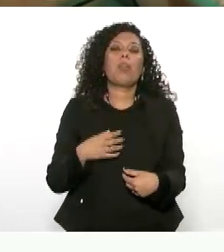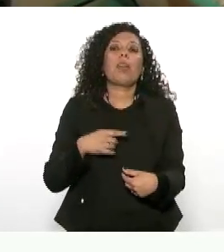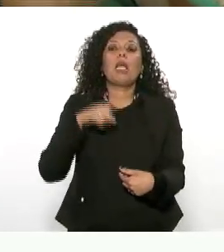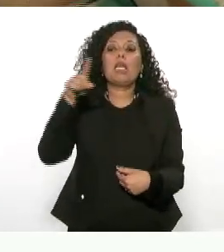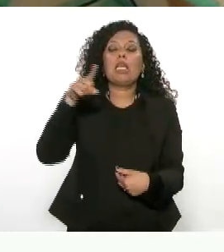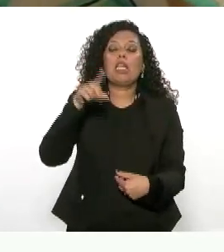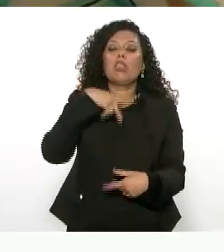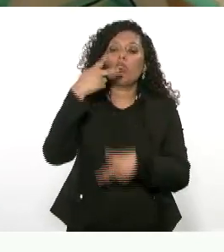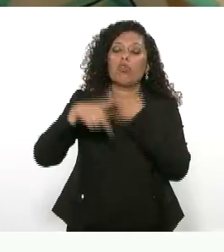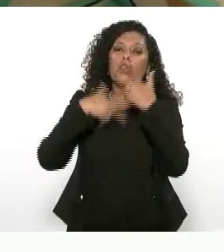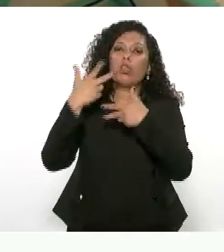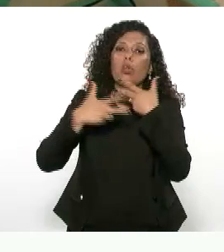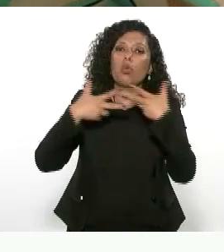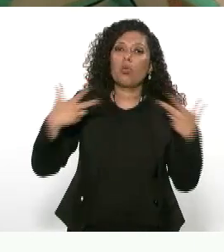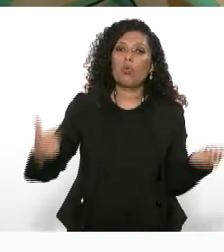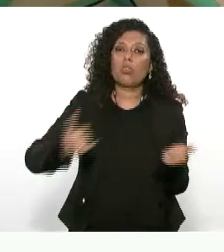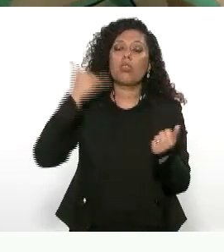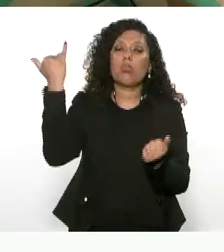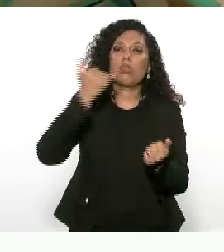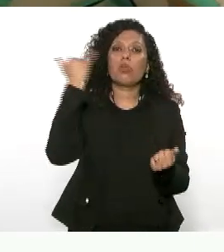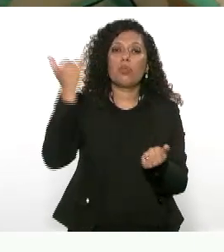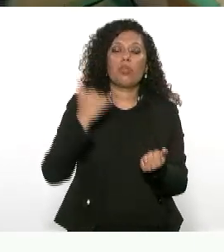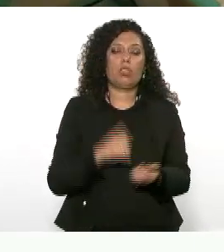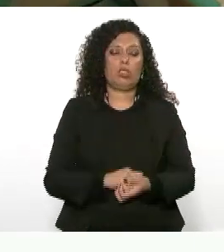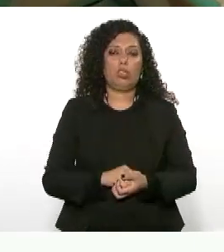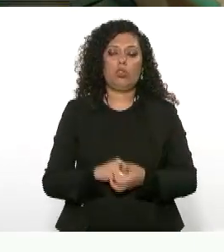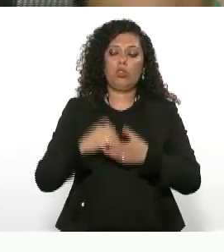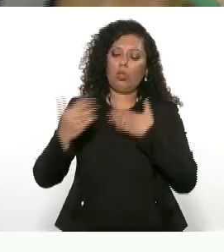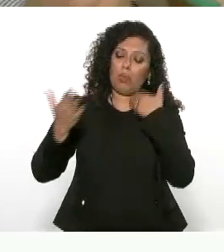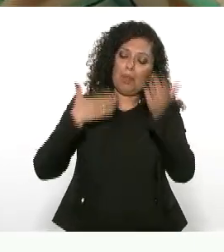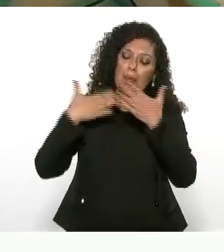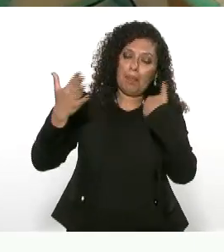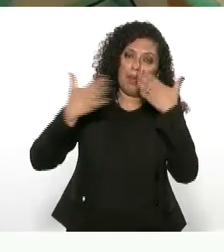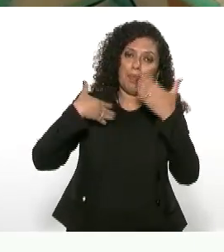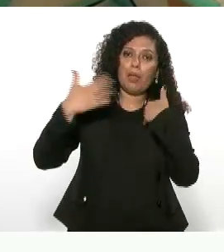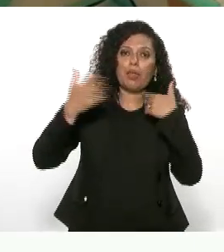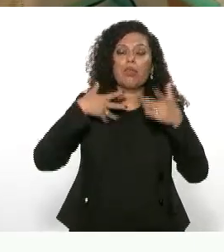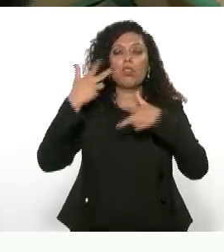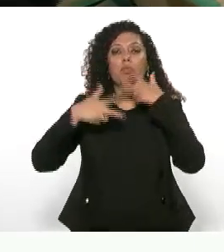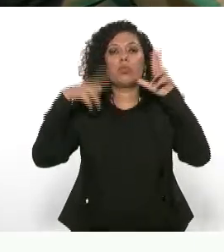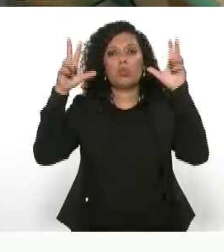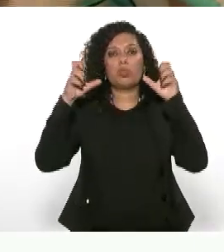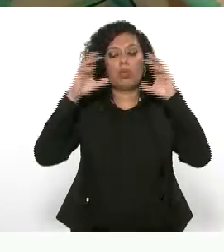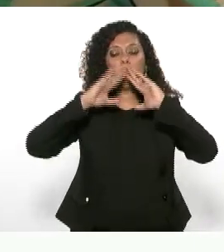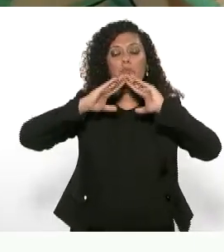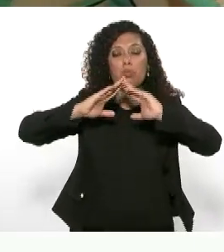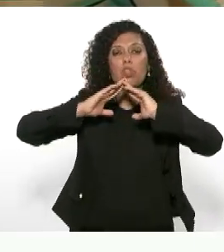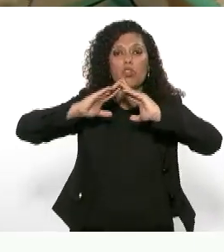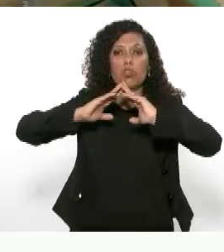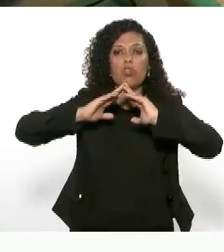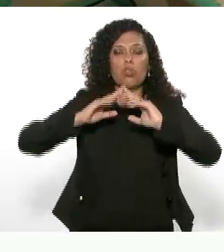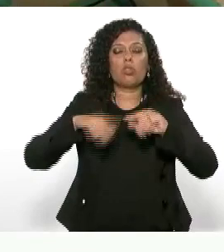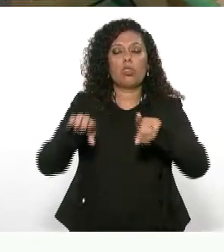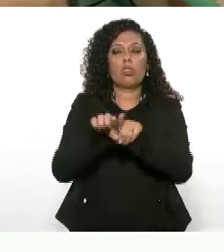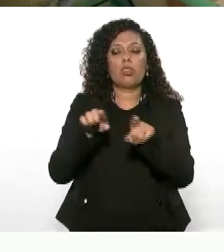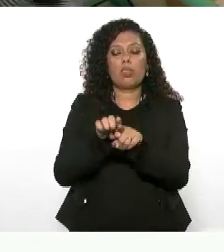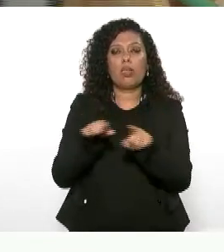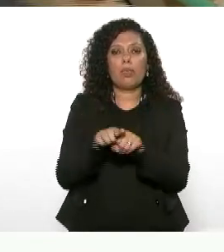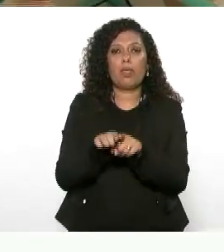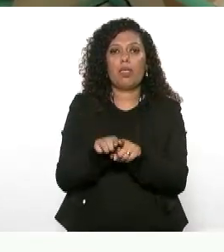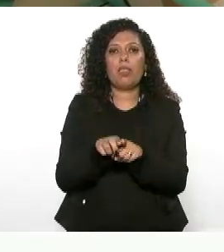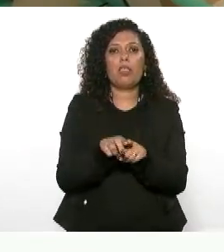pôde nos agraciar com a sua presença, e conversando sobre isso também, pedindo para que também as